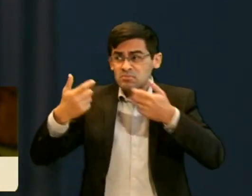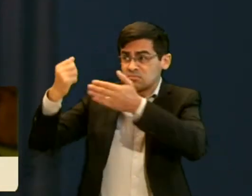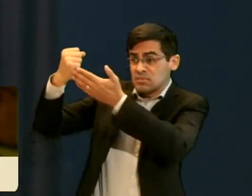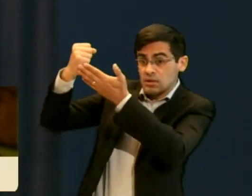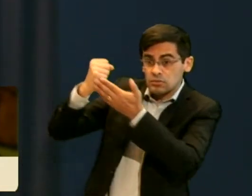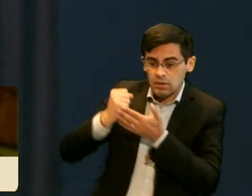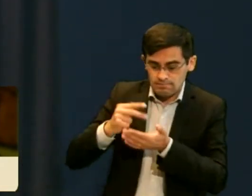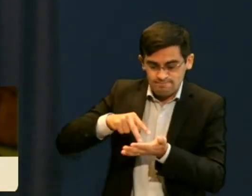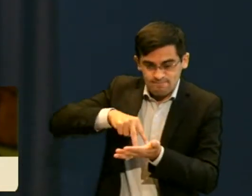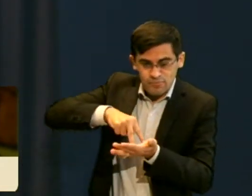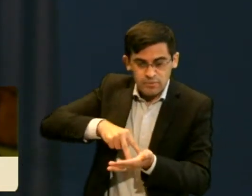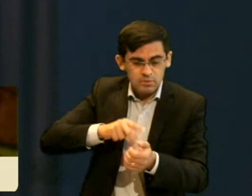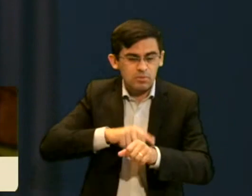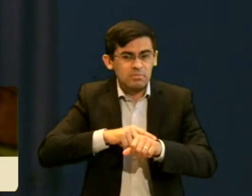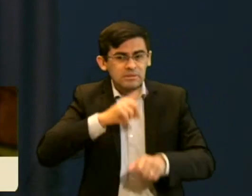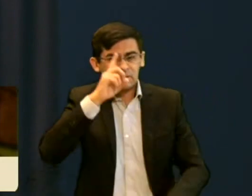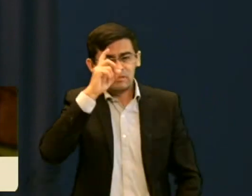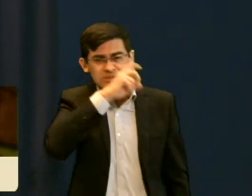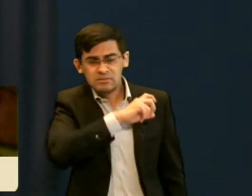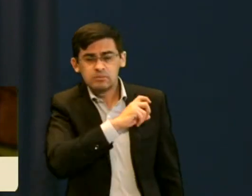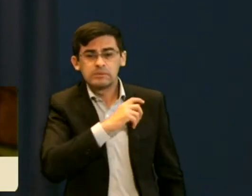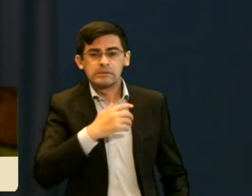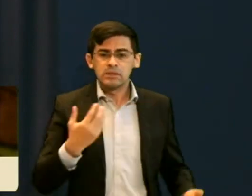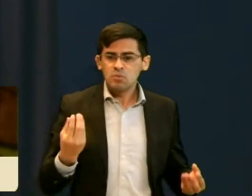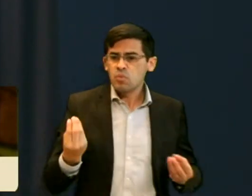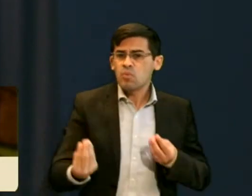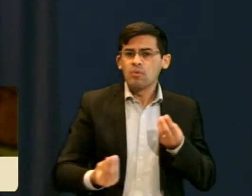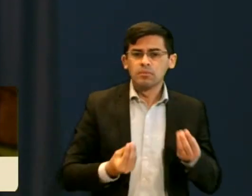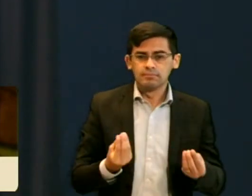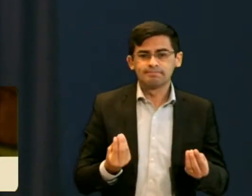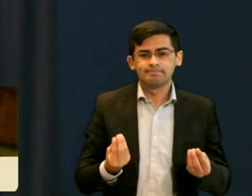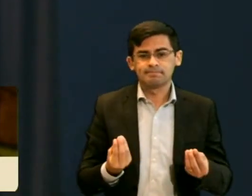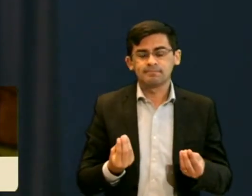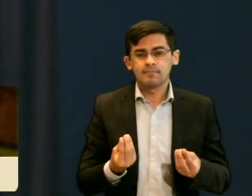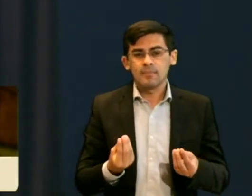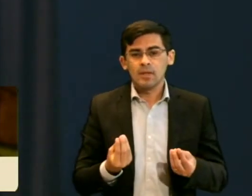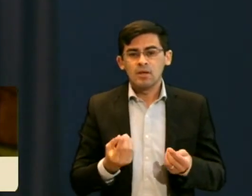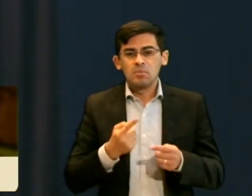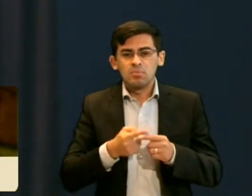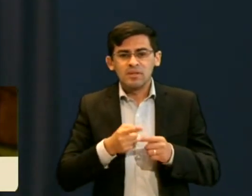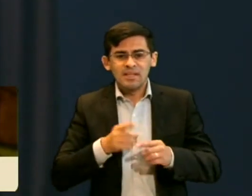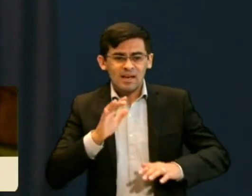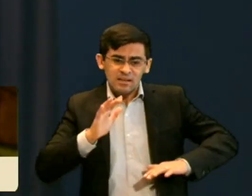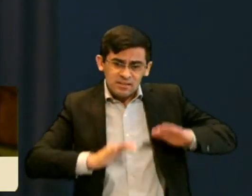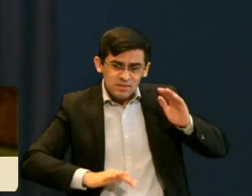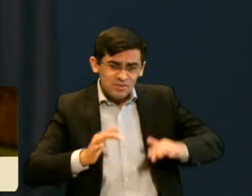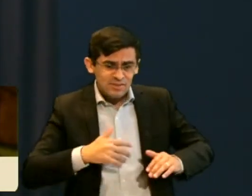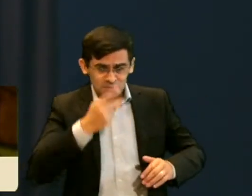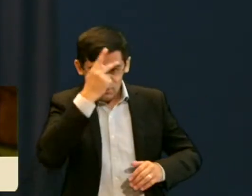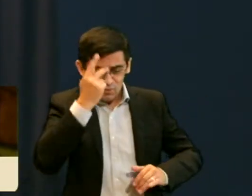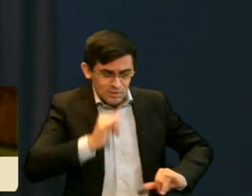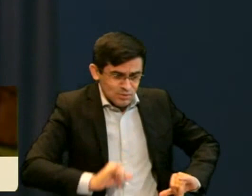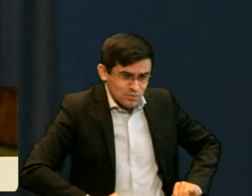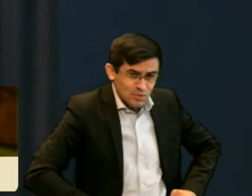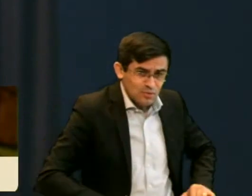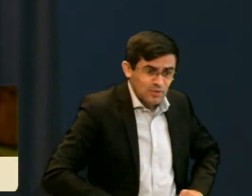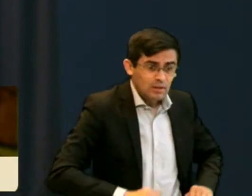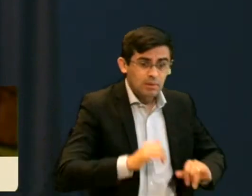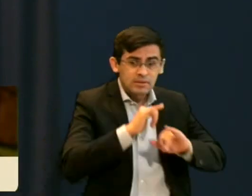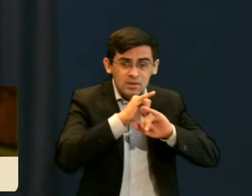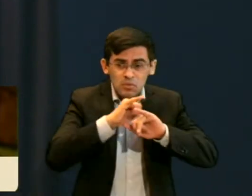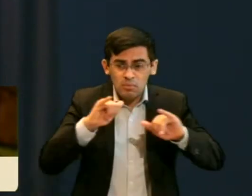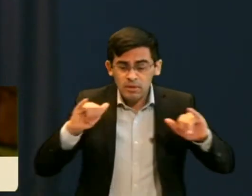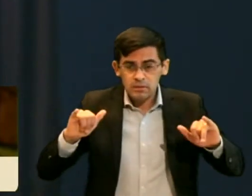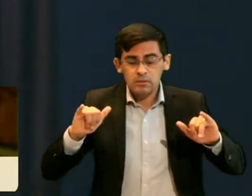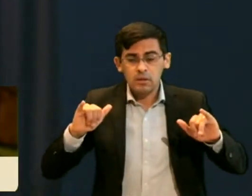crise? Parece um contrassenso. O caído compartilhando, isso faz bem. Eu estava aqui